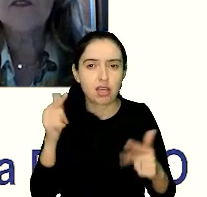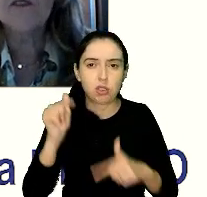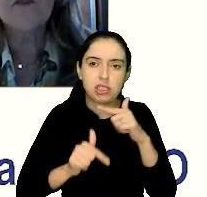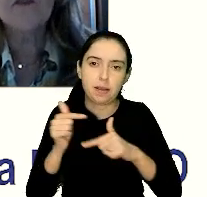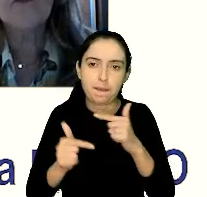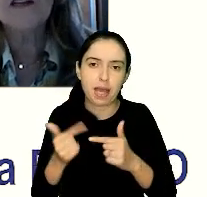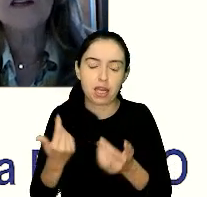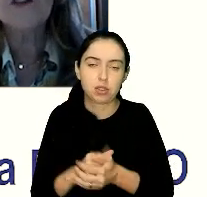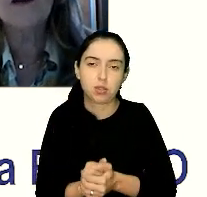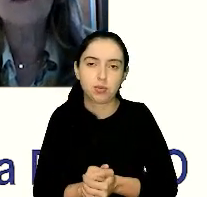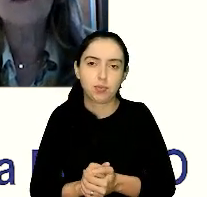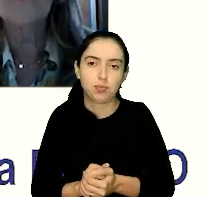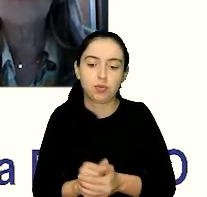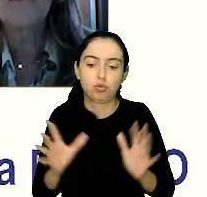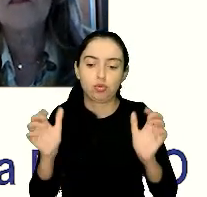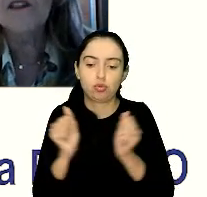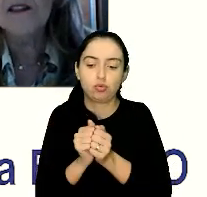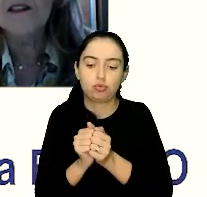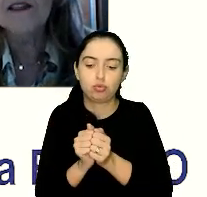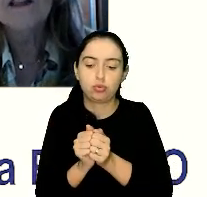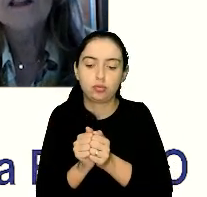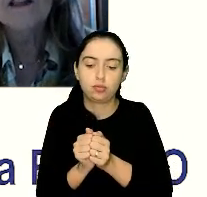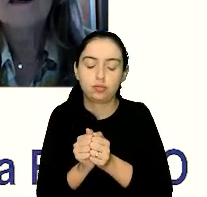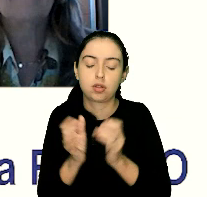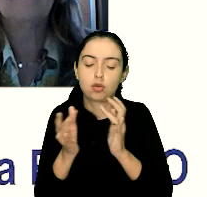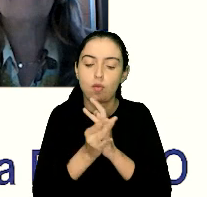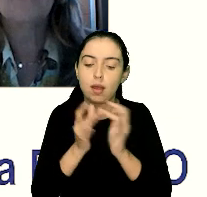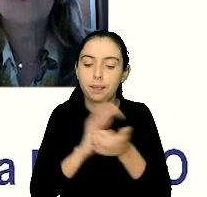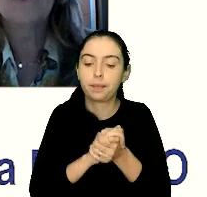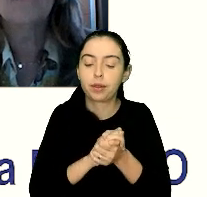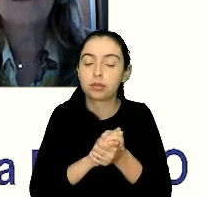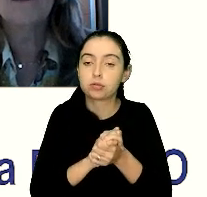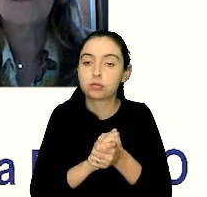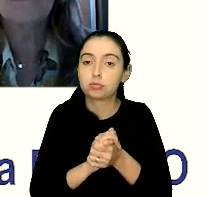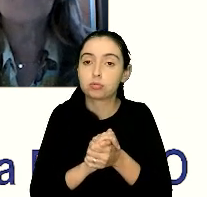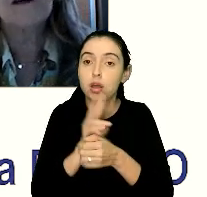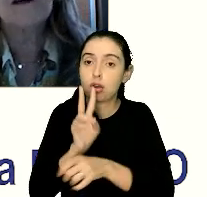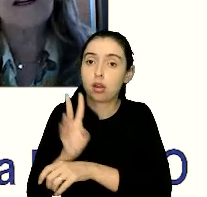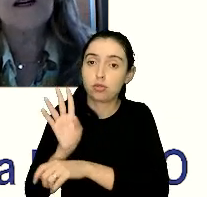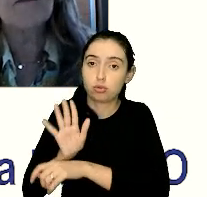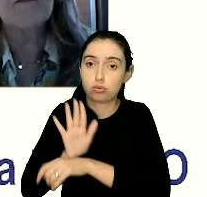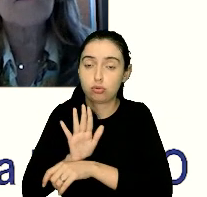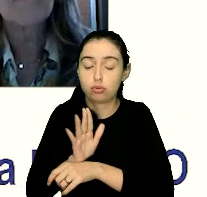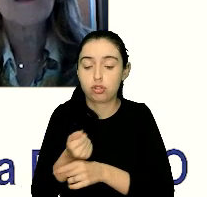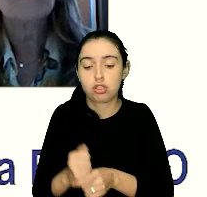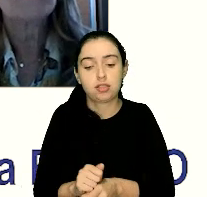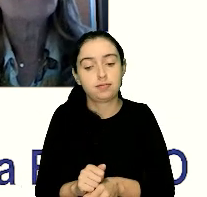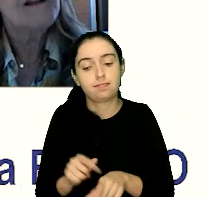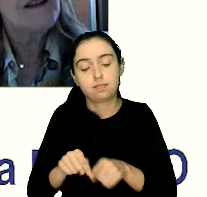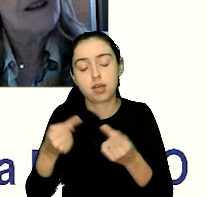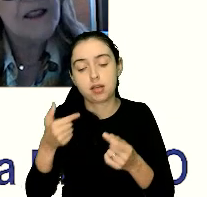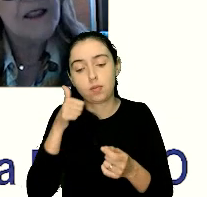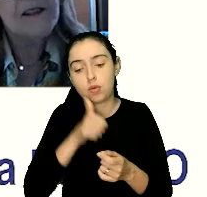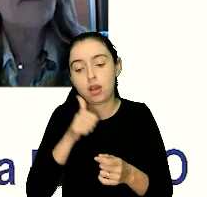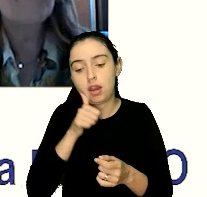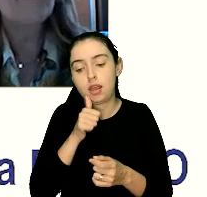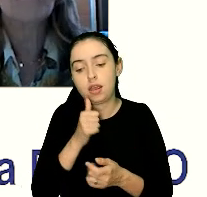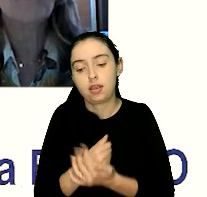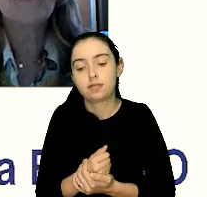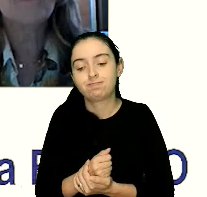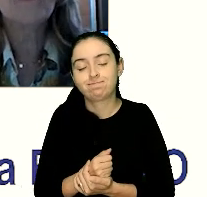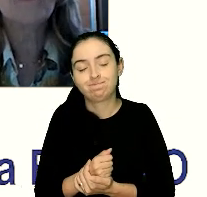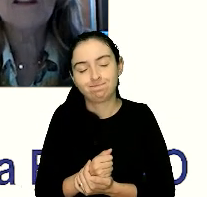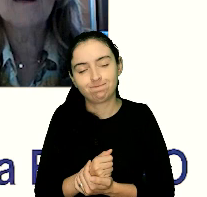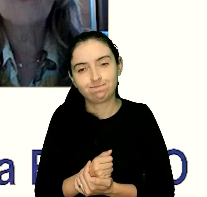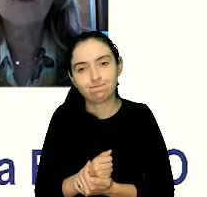tantas coisas. Porque por mais que o marido divida as suas atividades, a mulher acaba ainda,